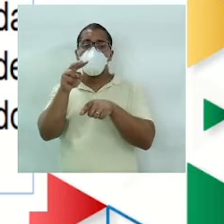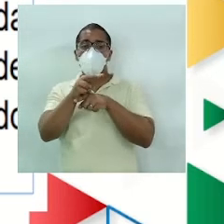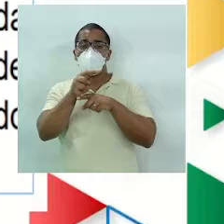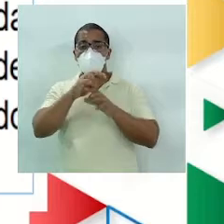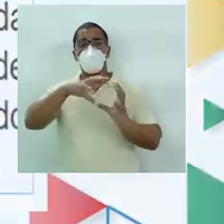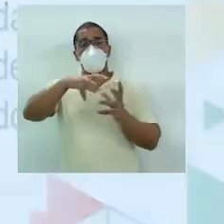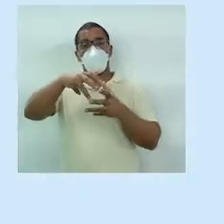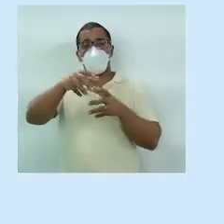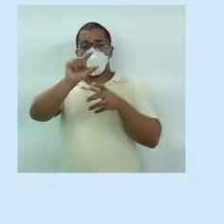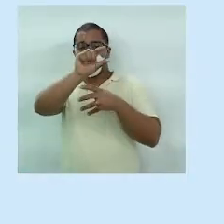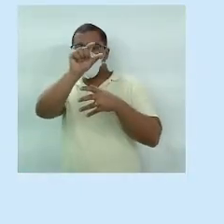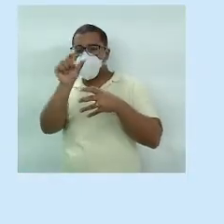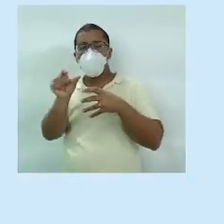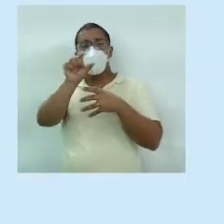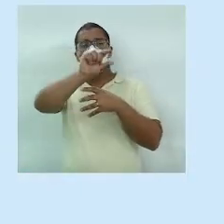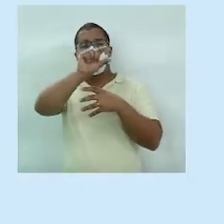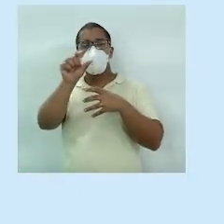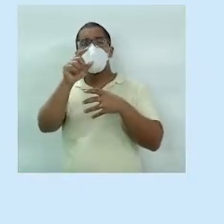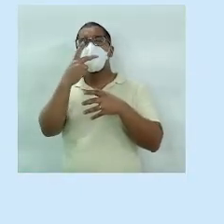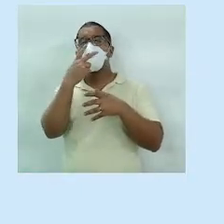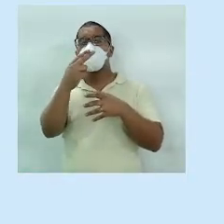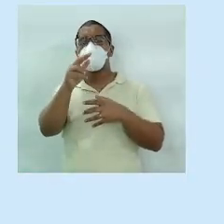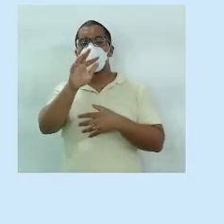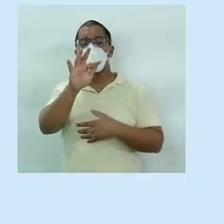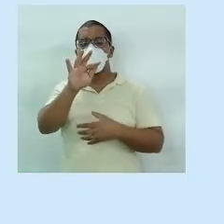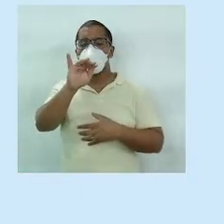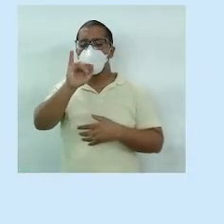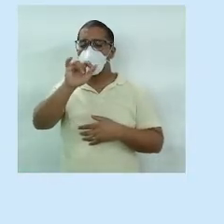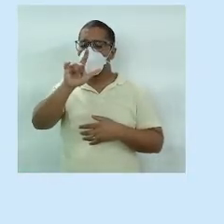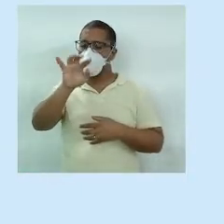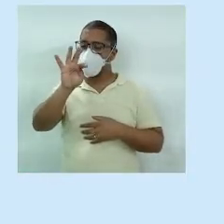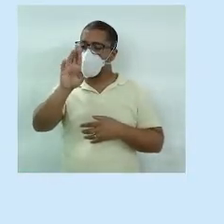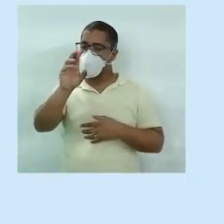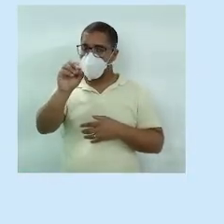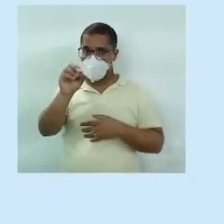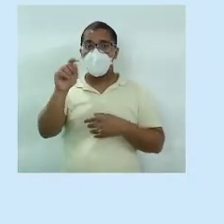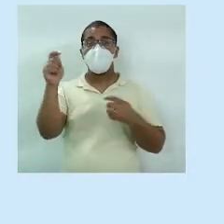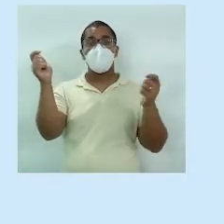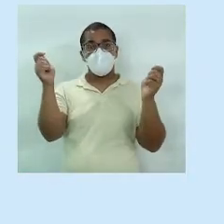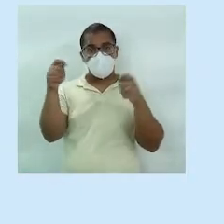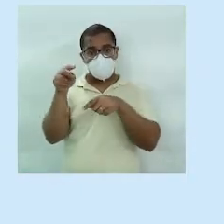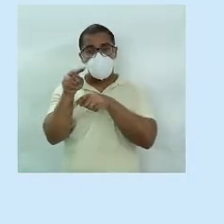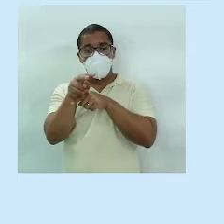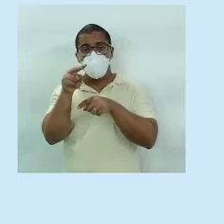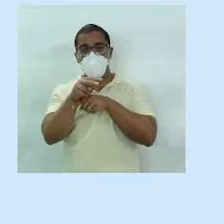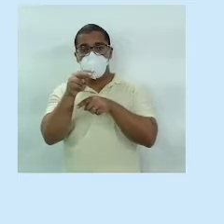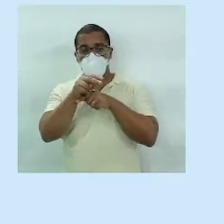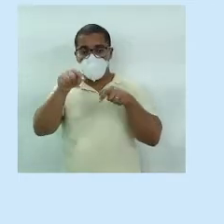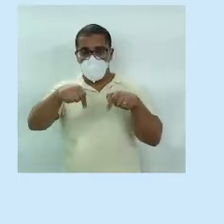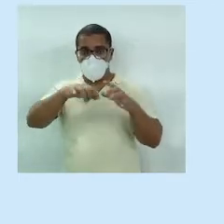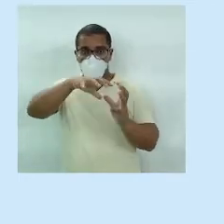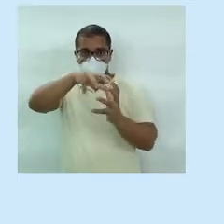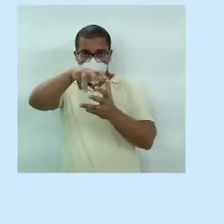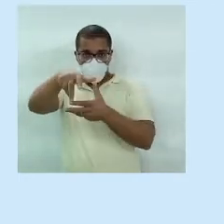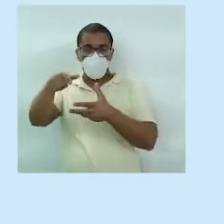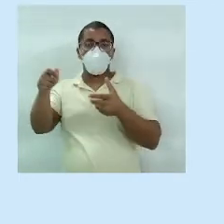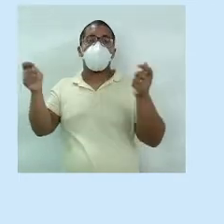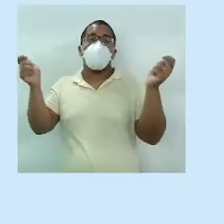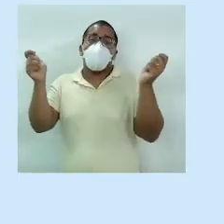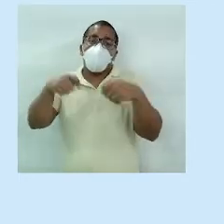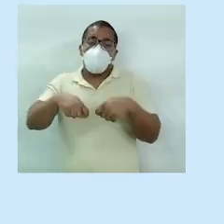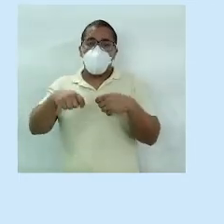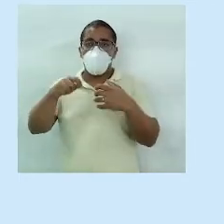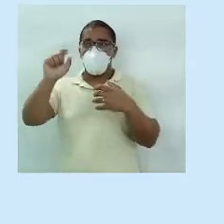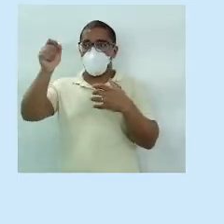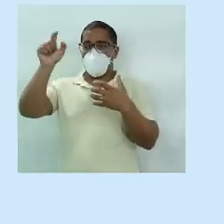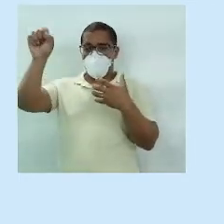ozônio, ela é como se fosse um filtro, né? Um filtro que vai filtrar esses raios ultravioletas que vai